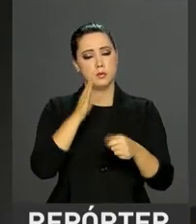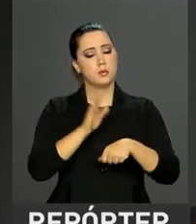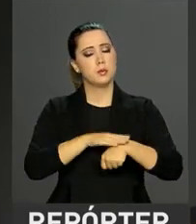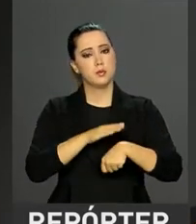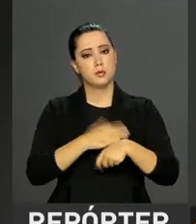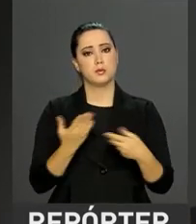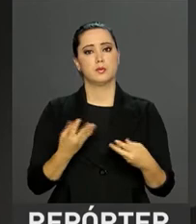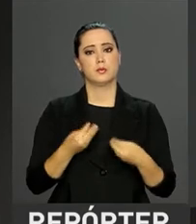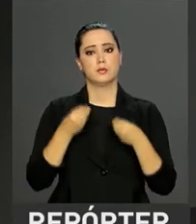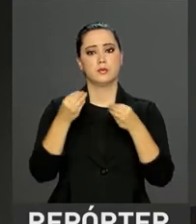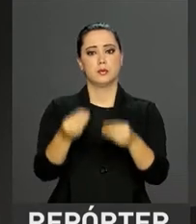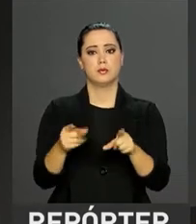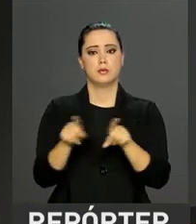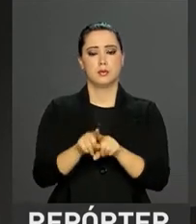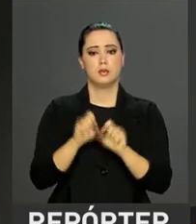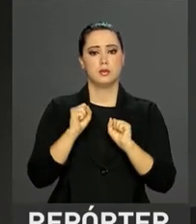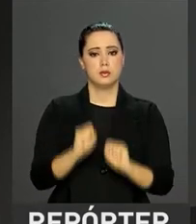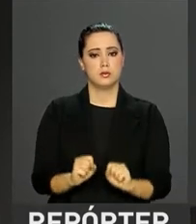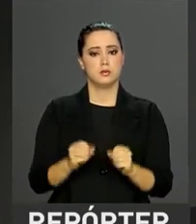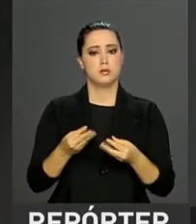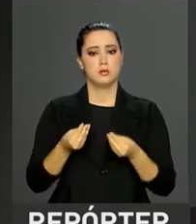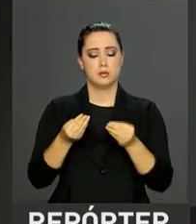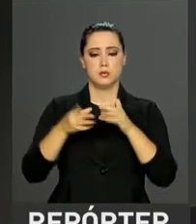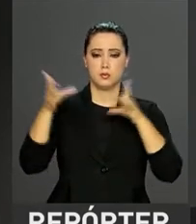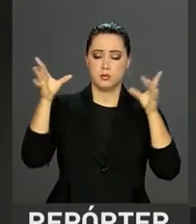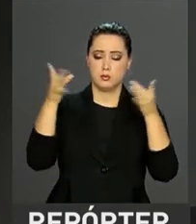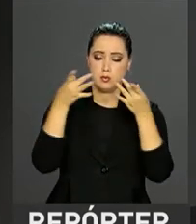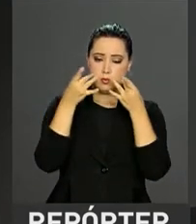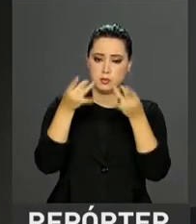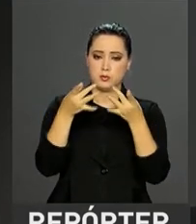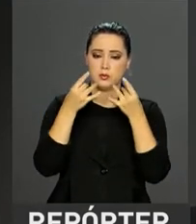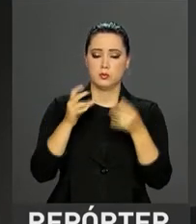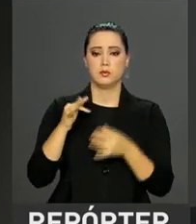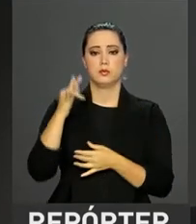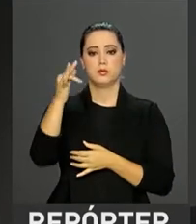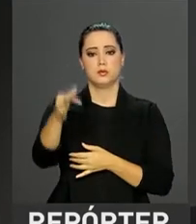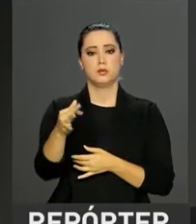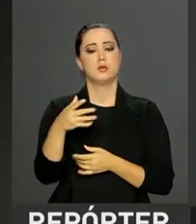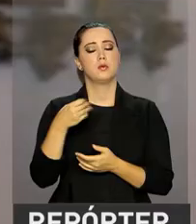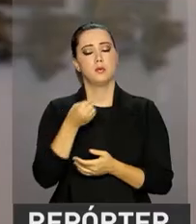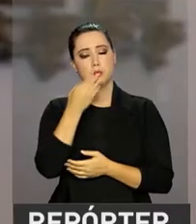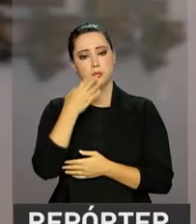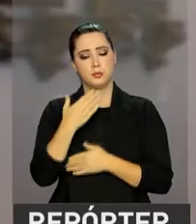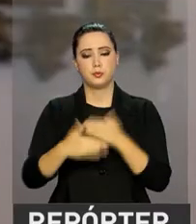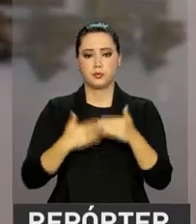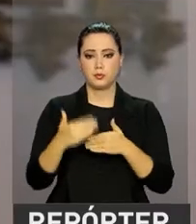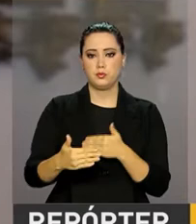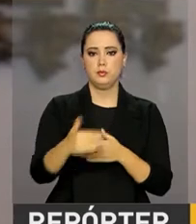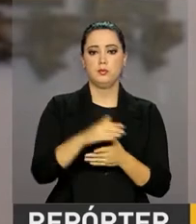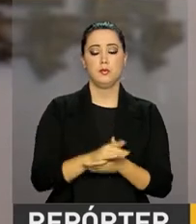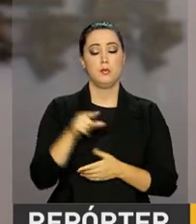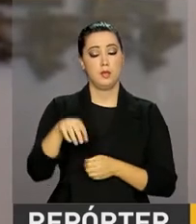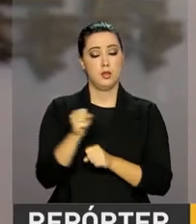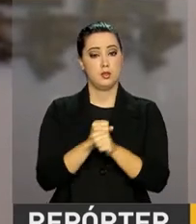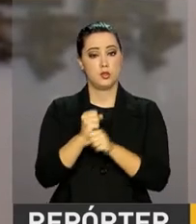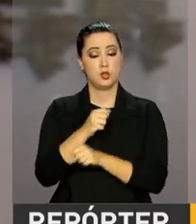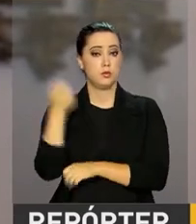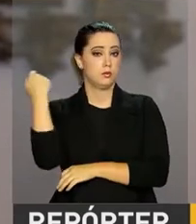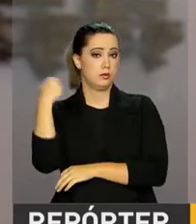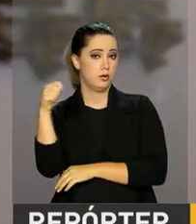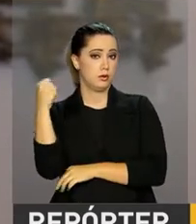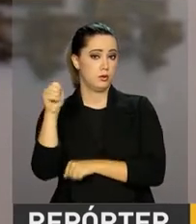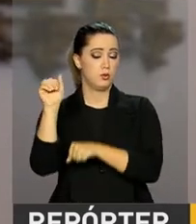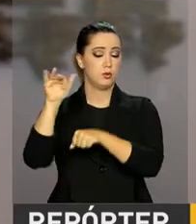para que realmente possa vir a atrair no futuro investimentos produtivos para o brasil este ano em buenos aires a edição latino americana